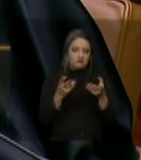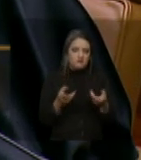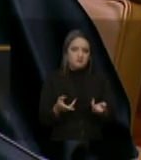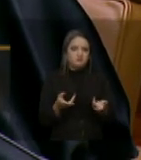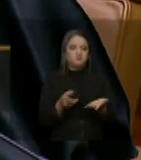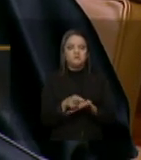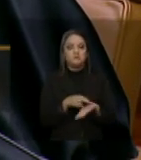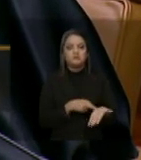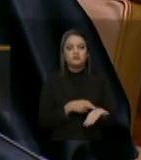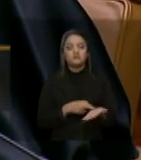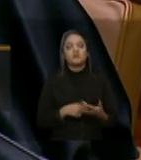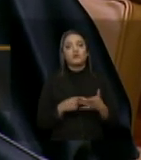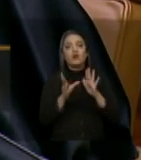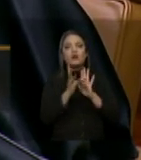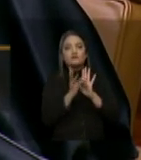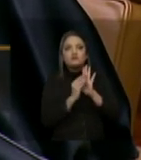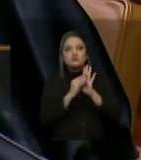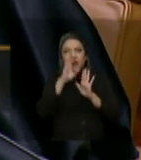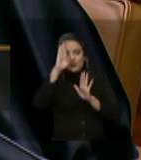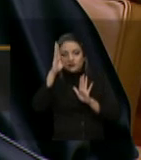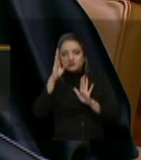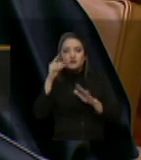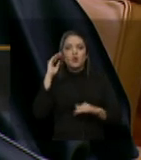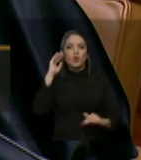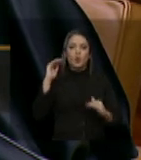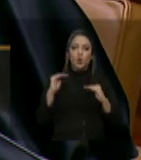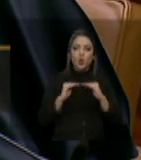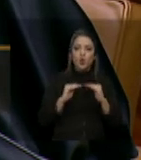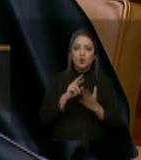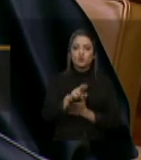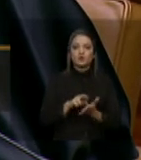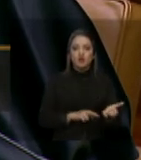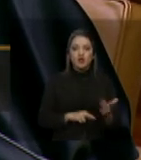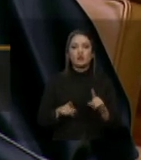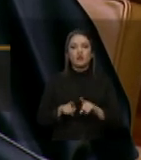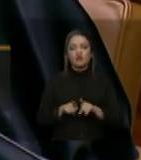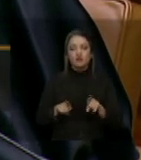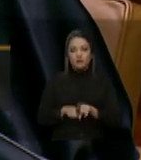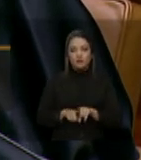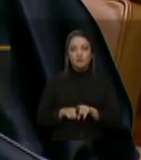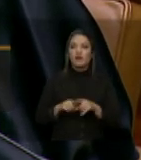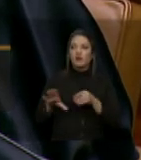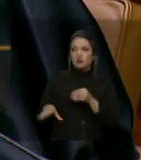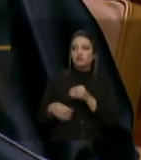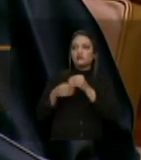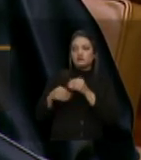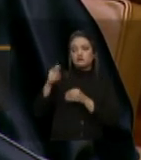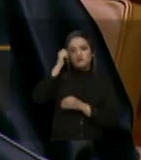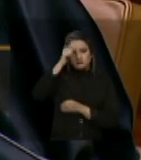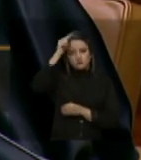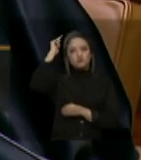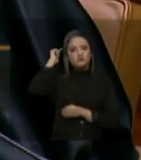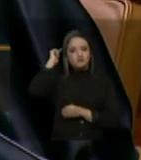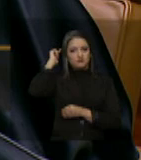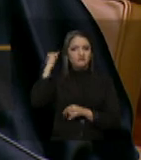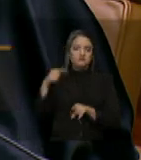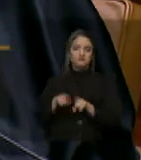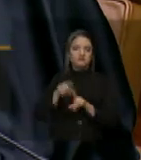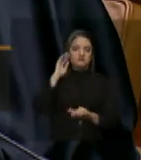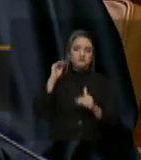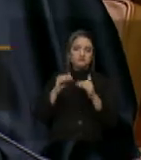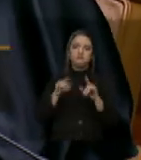colegas e no mérito acompanhar a sua excelência com os acréscimos agora realizados a partir do voto